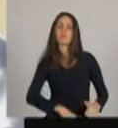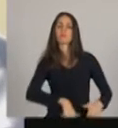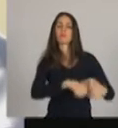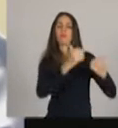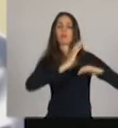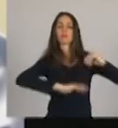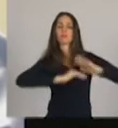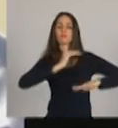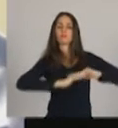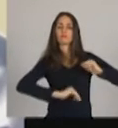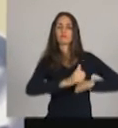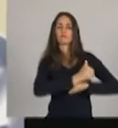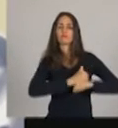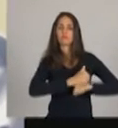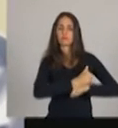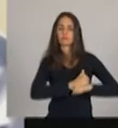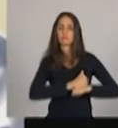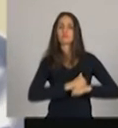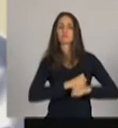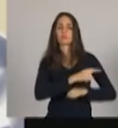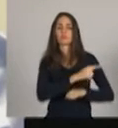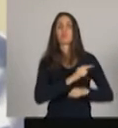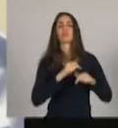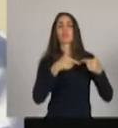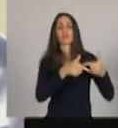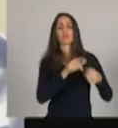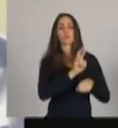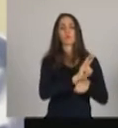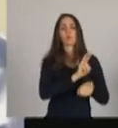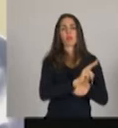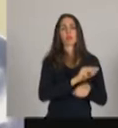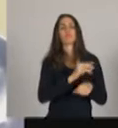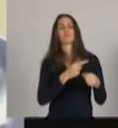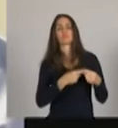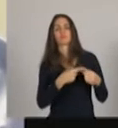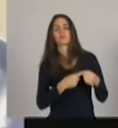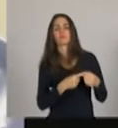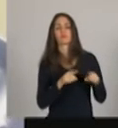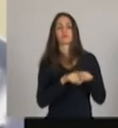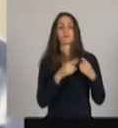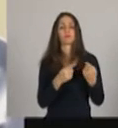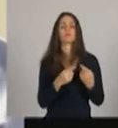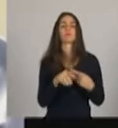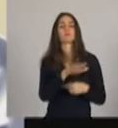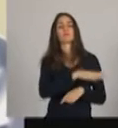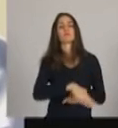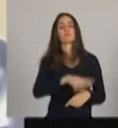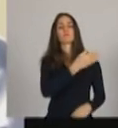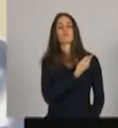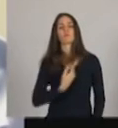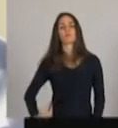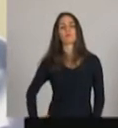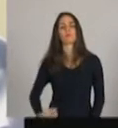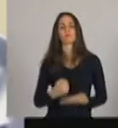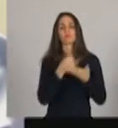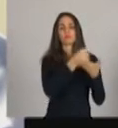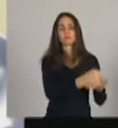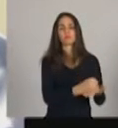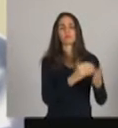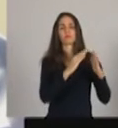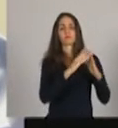de trabalho para os nossos agentes da Guarda Municipal e também uma melhor segurança pública para a população